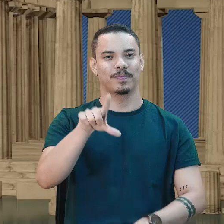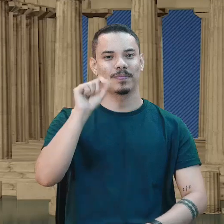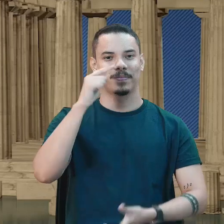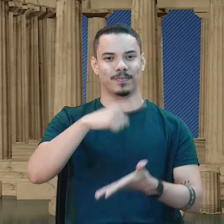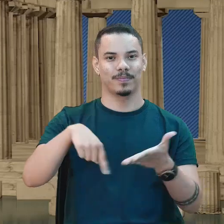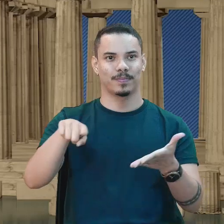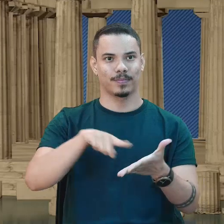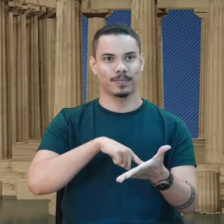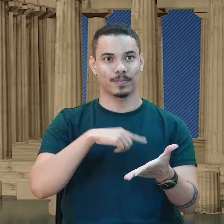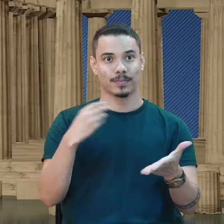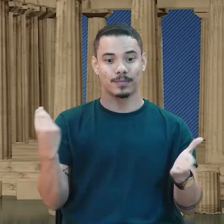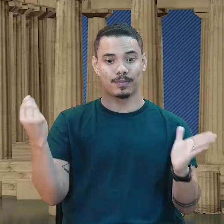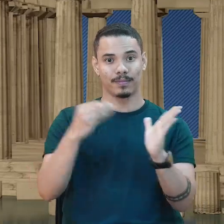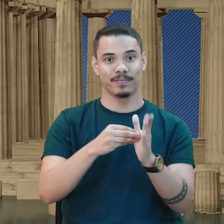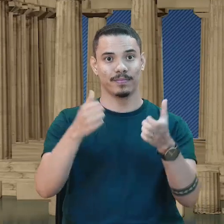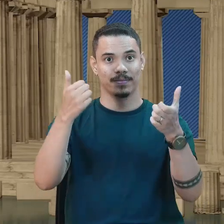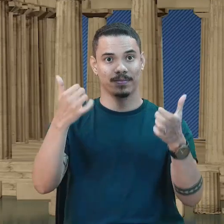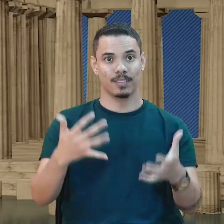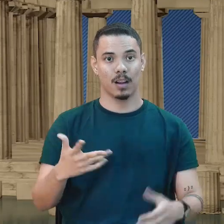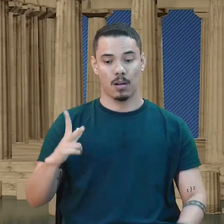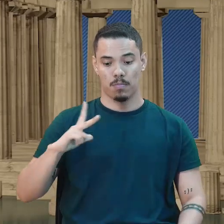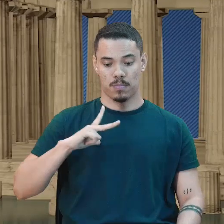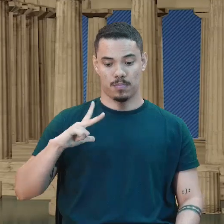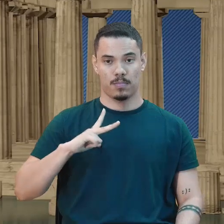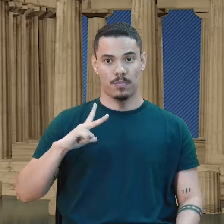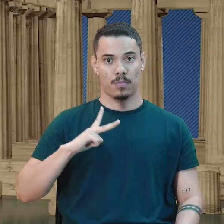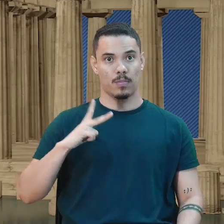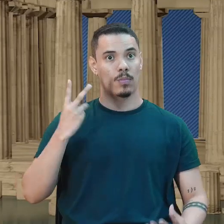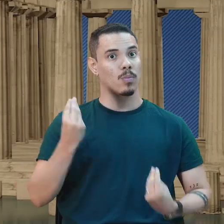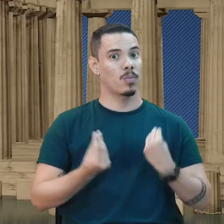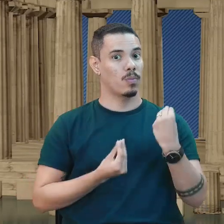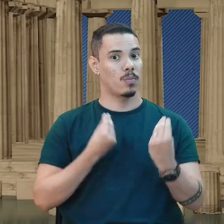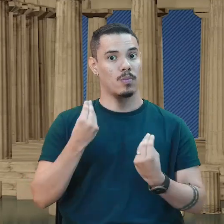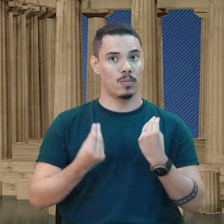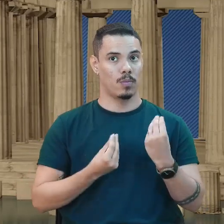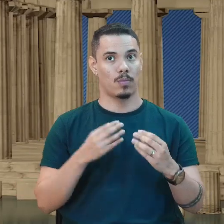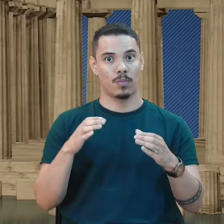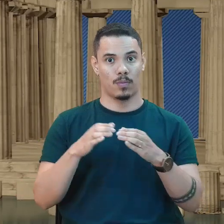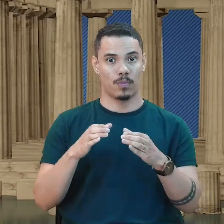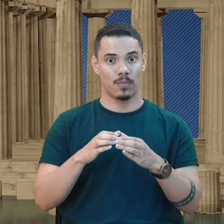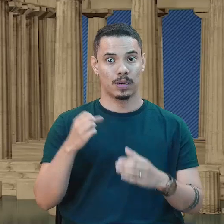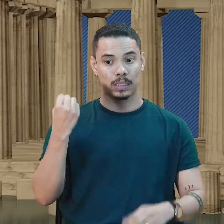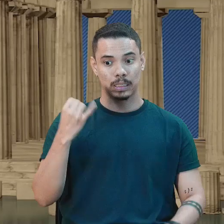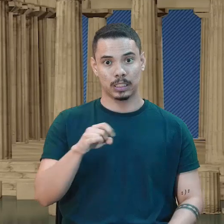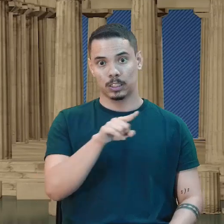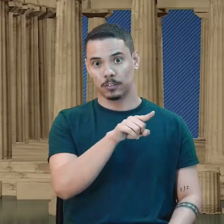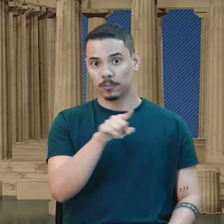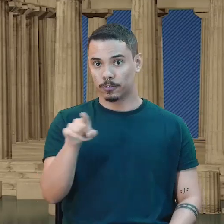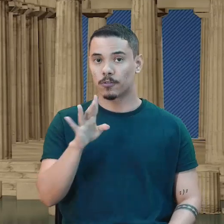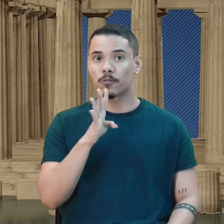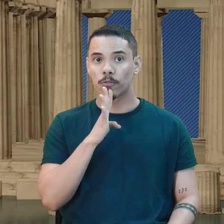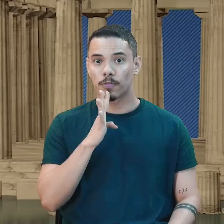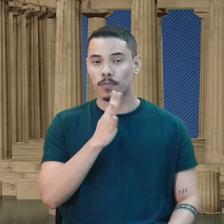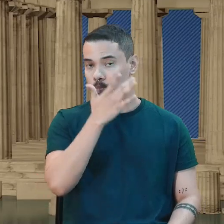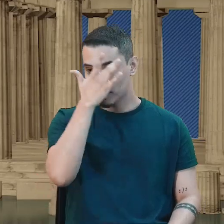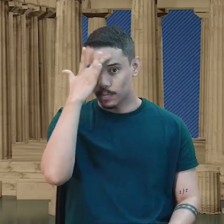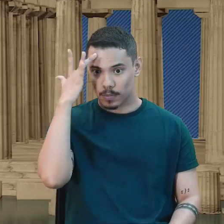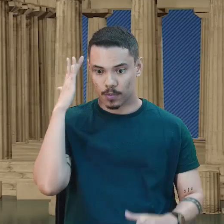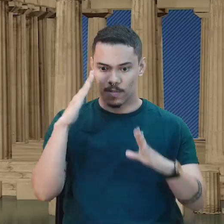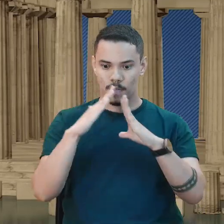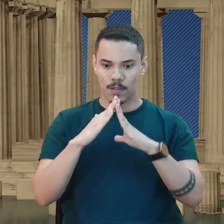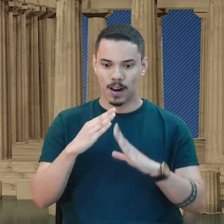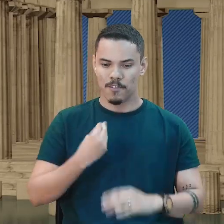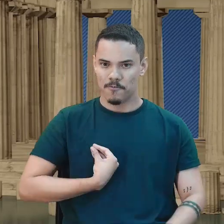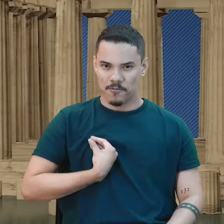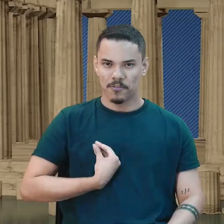aí. Então, como é que os cínicos viviam e se você conhece alguém que viveu daquela forma, que vive daquela